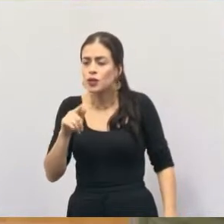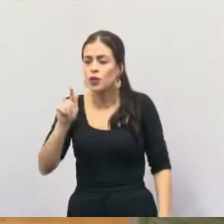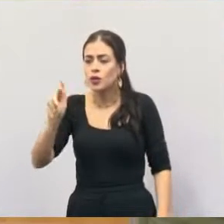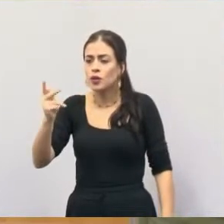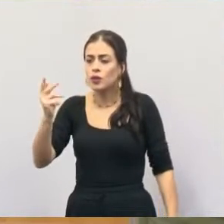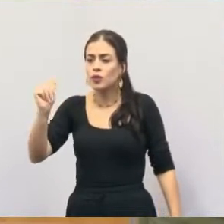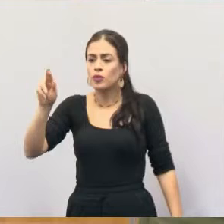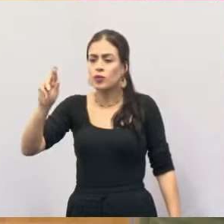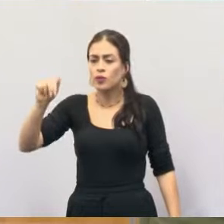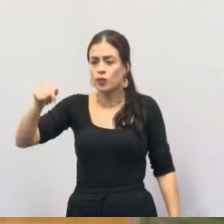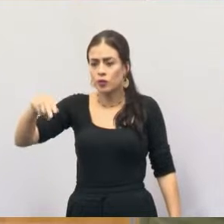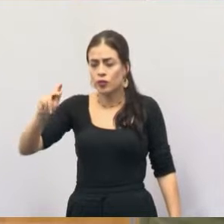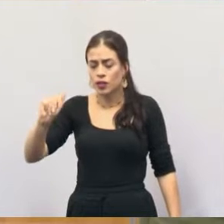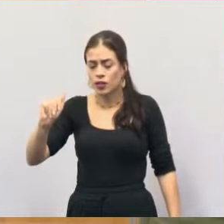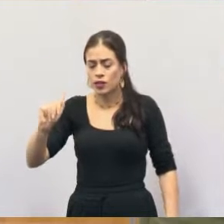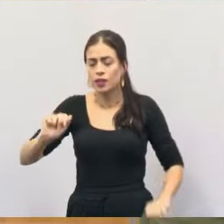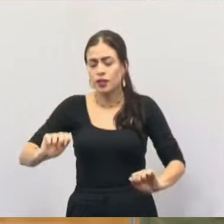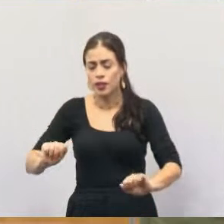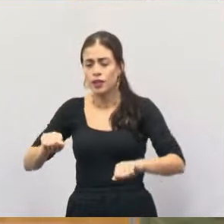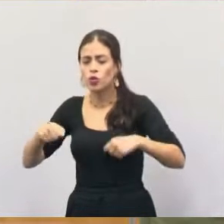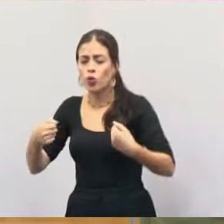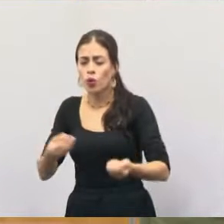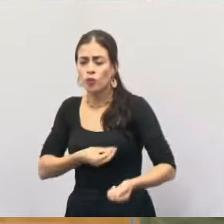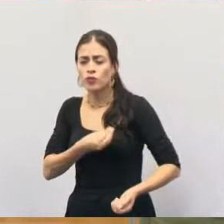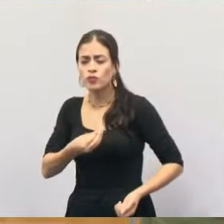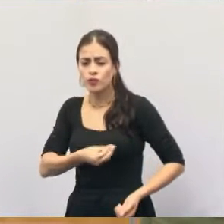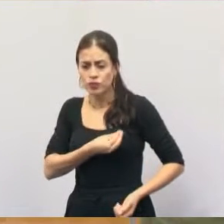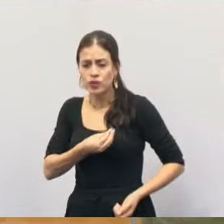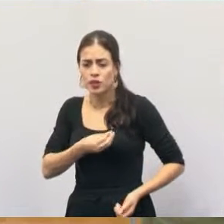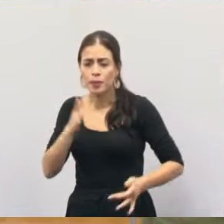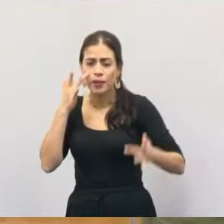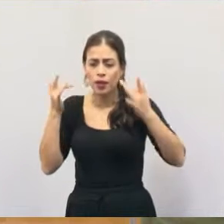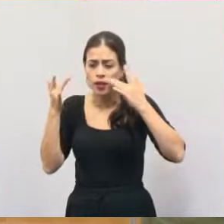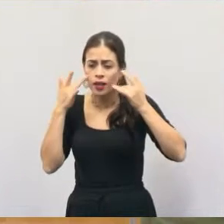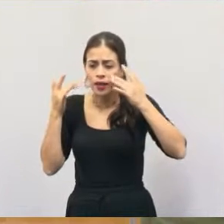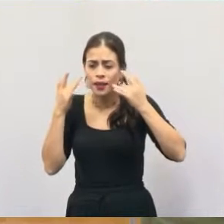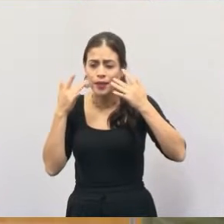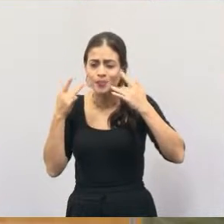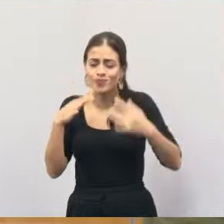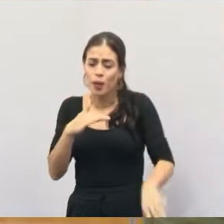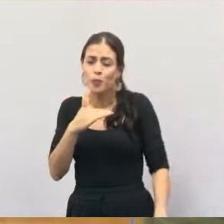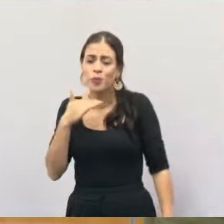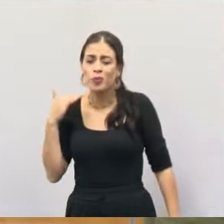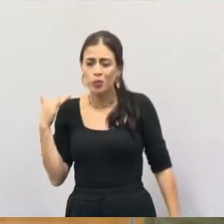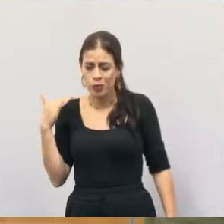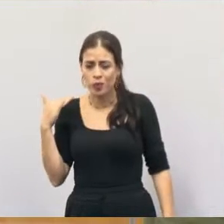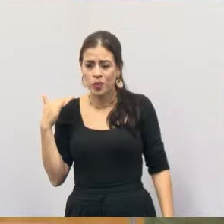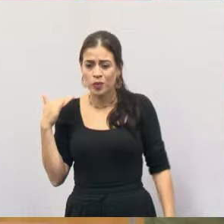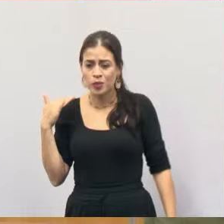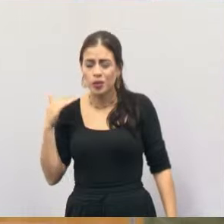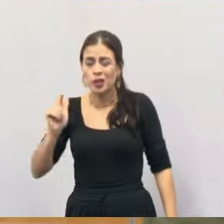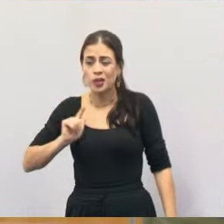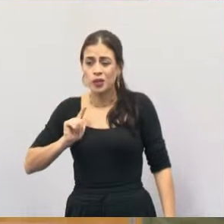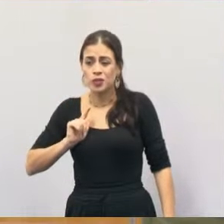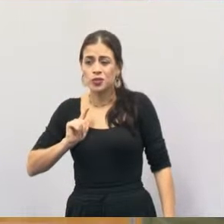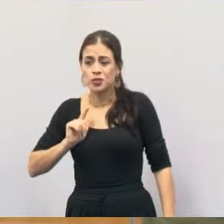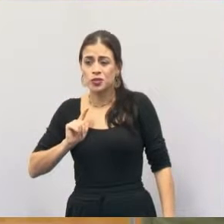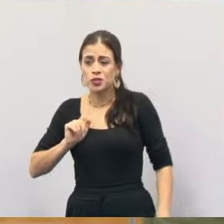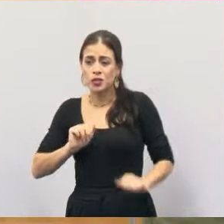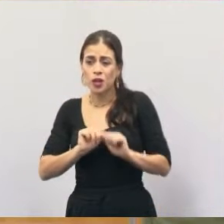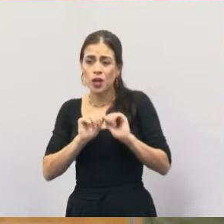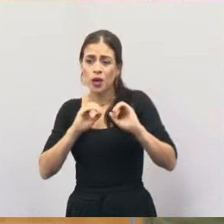que dedicou sua vida ao teatro, partiu. Ele tinha sua companhia